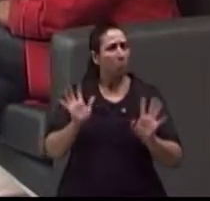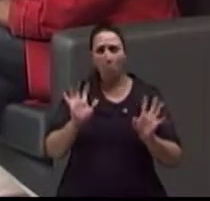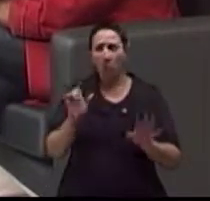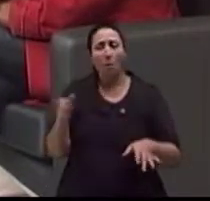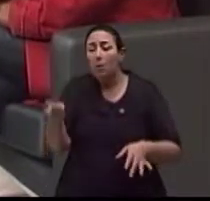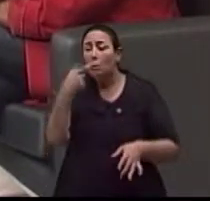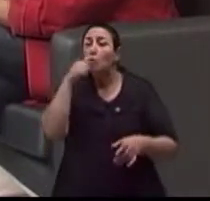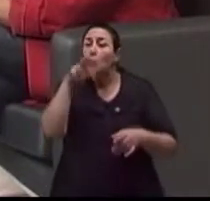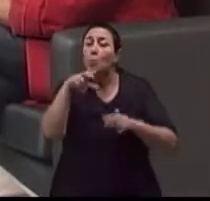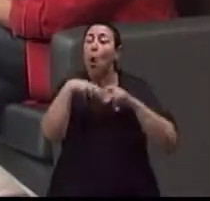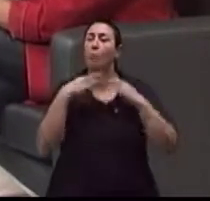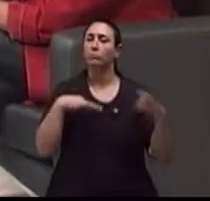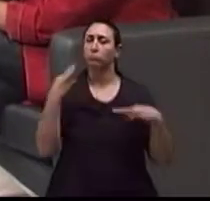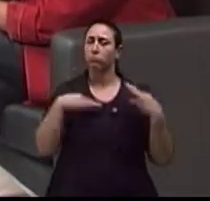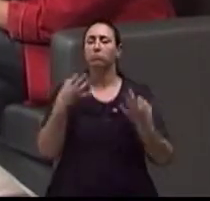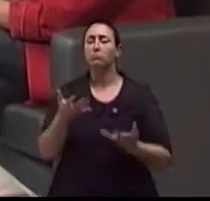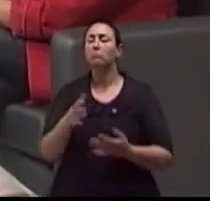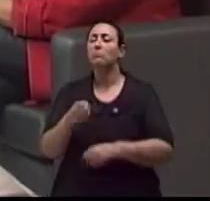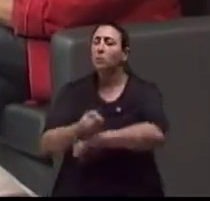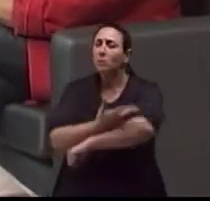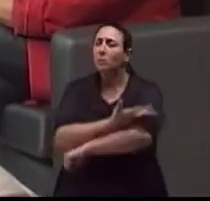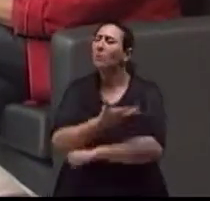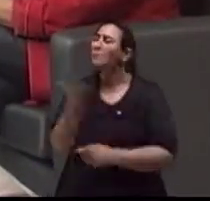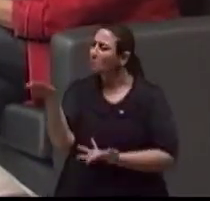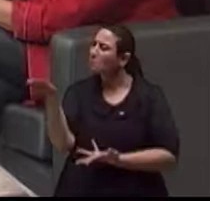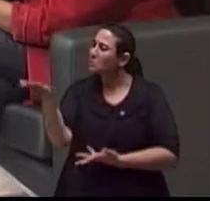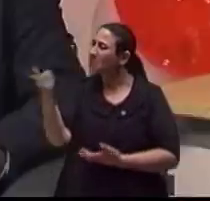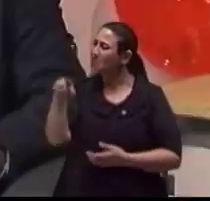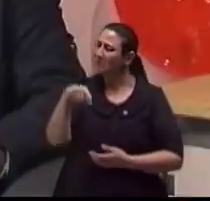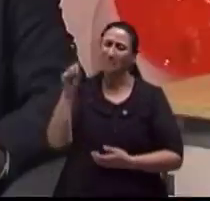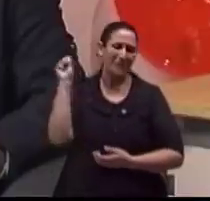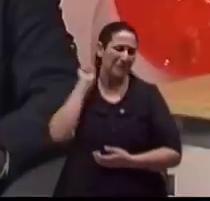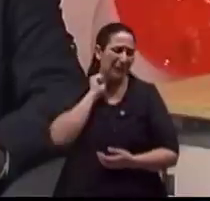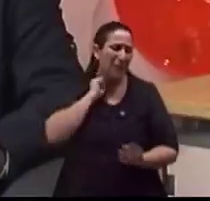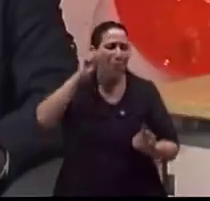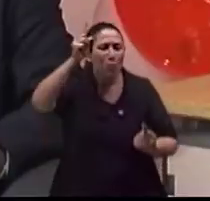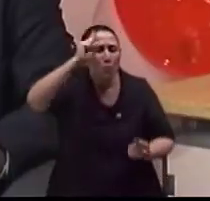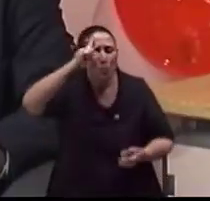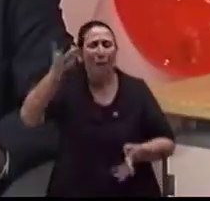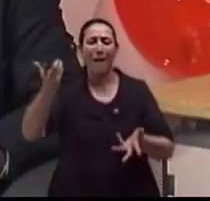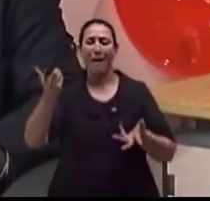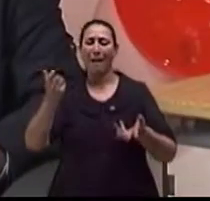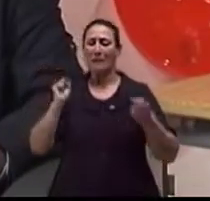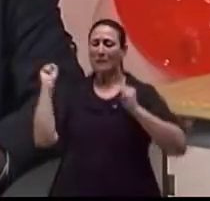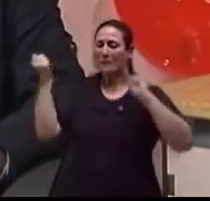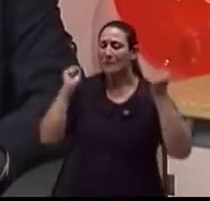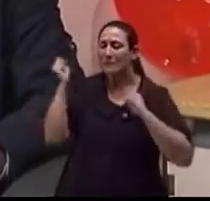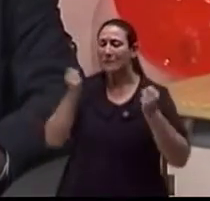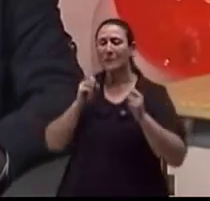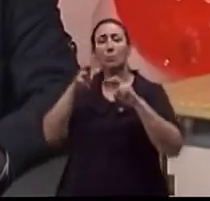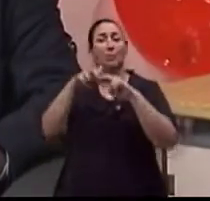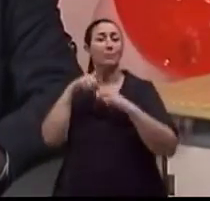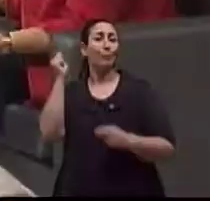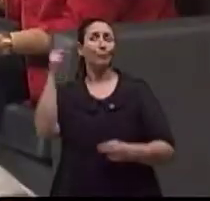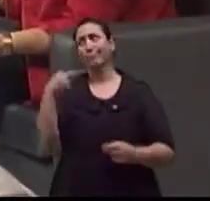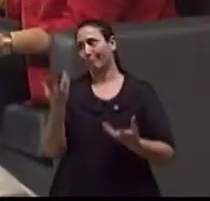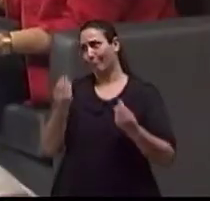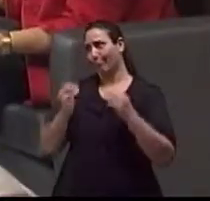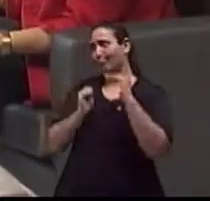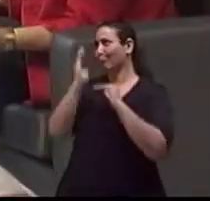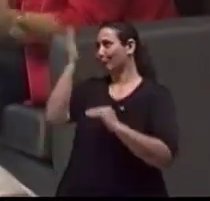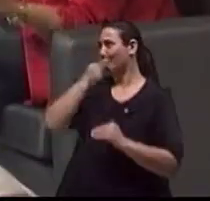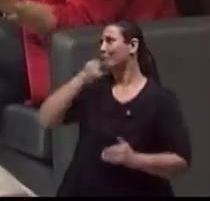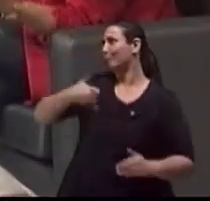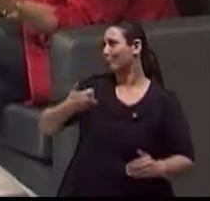é por problemas emocionais Doutor o stress da vida diária o stress o stress da aposentadoria para os homens